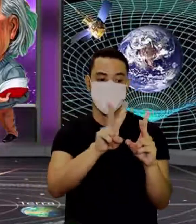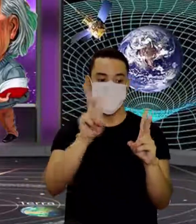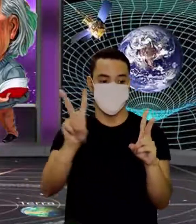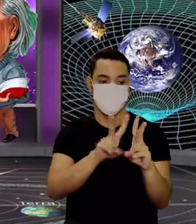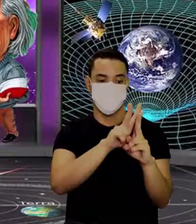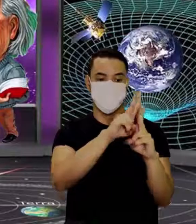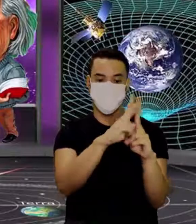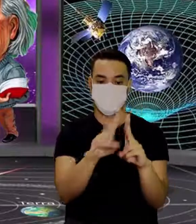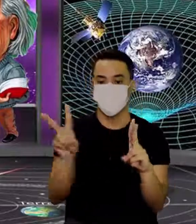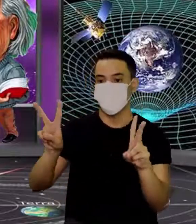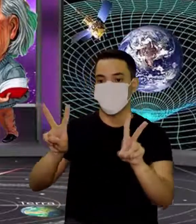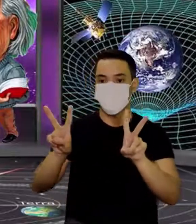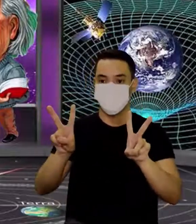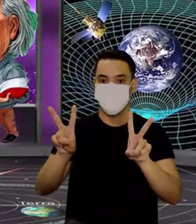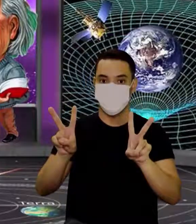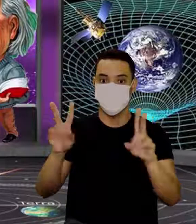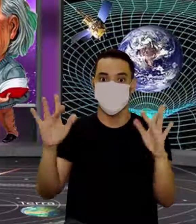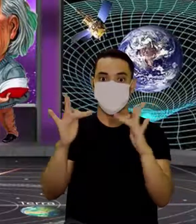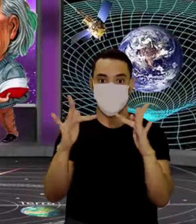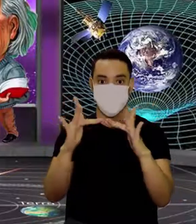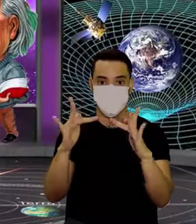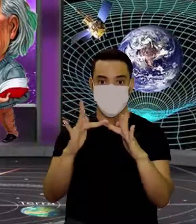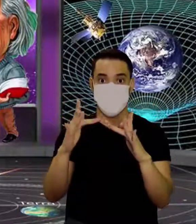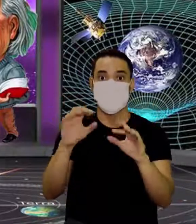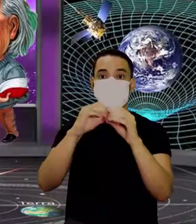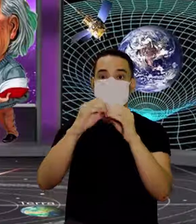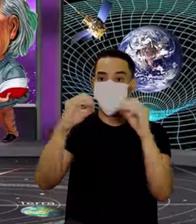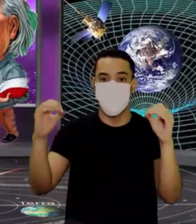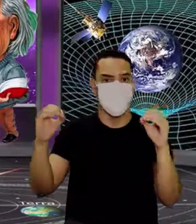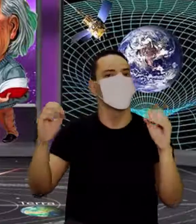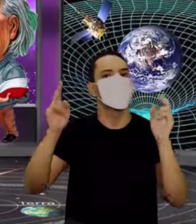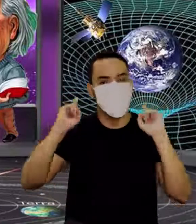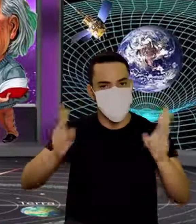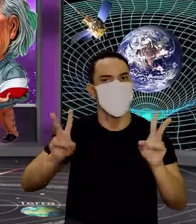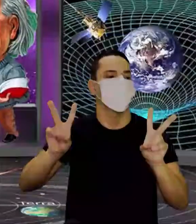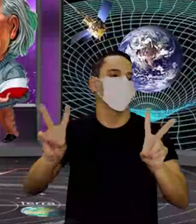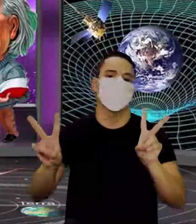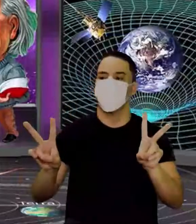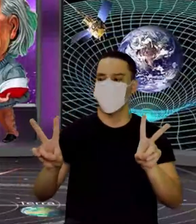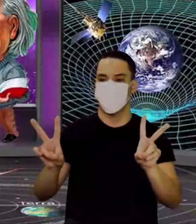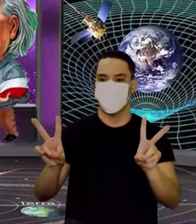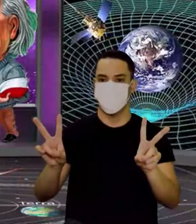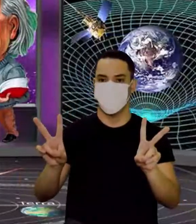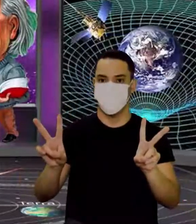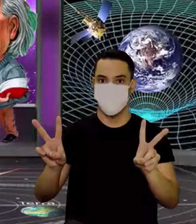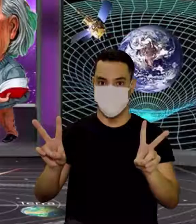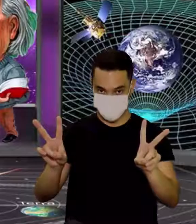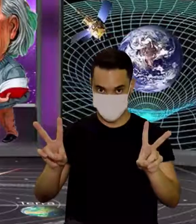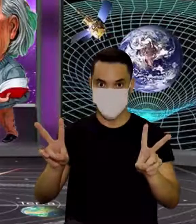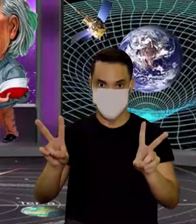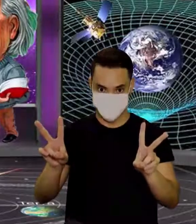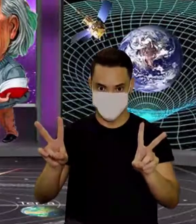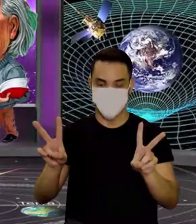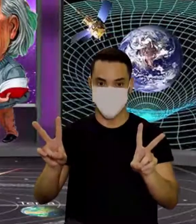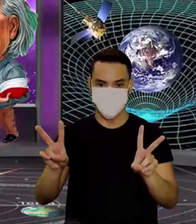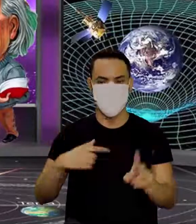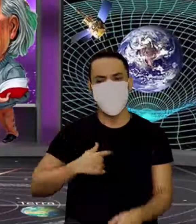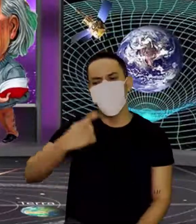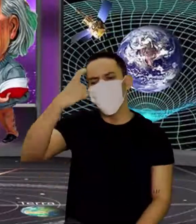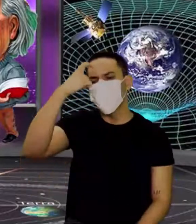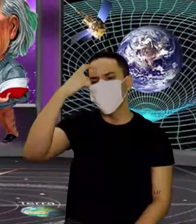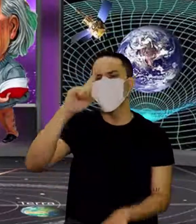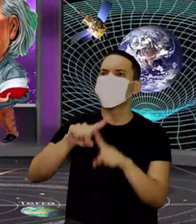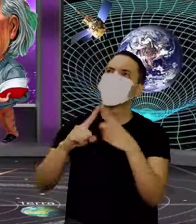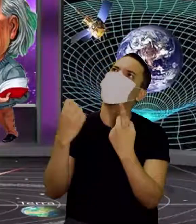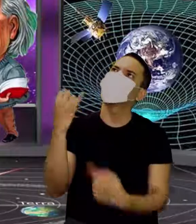para outro, enquanto está em contato, né? E quando você separa, ele permanece aonde ele foi, 2, 2. Aí você pensa, professor, mas se